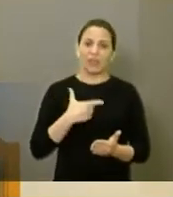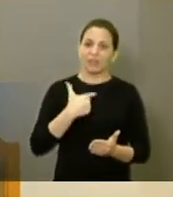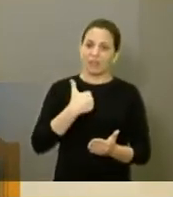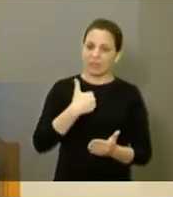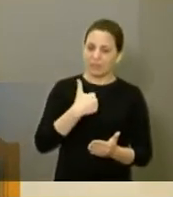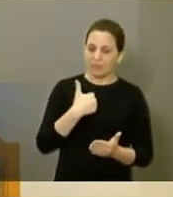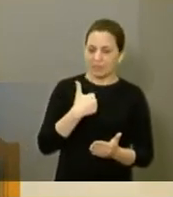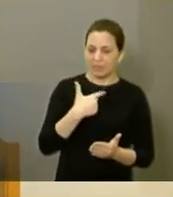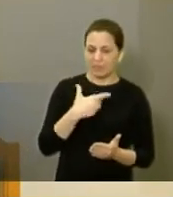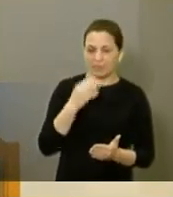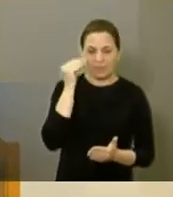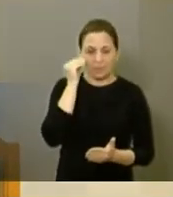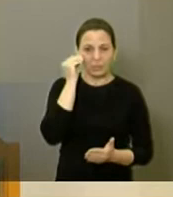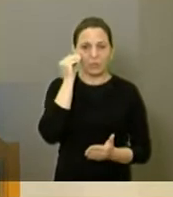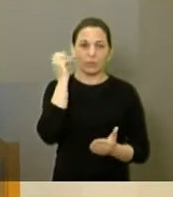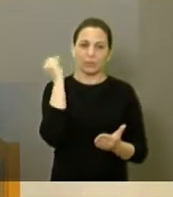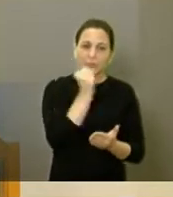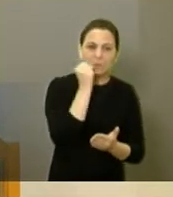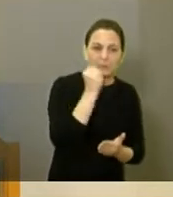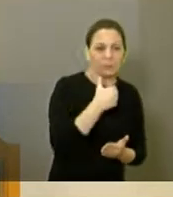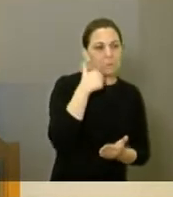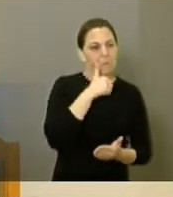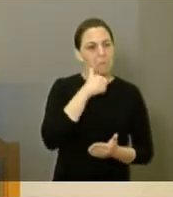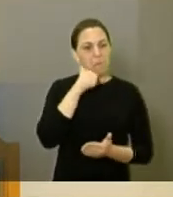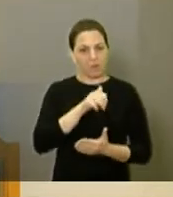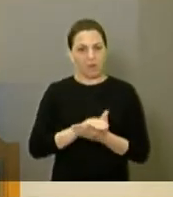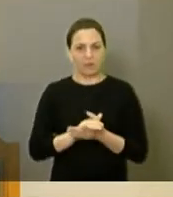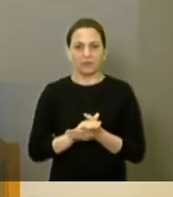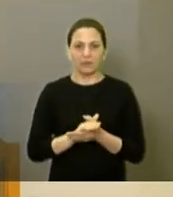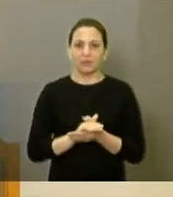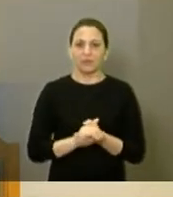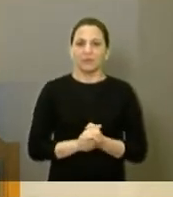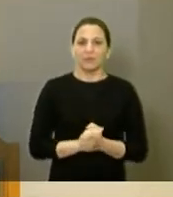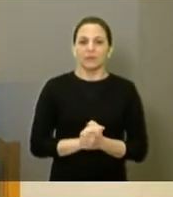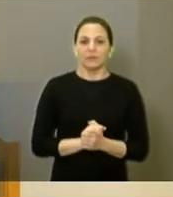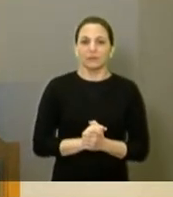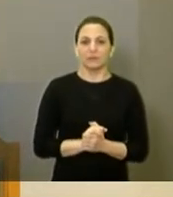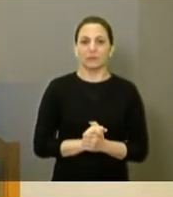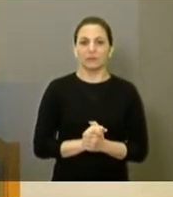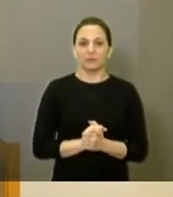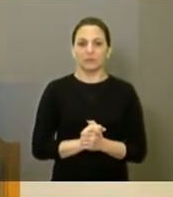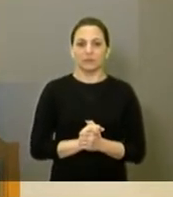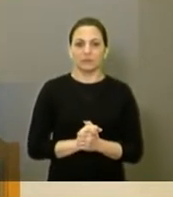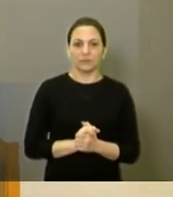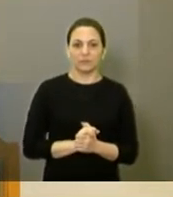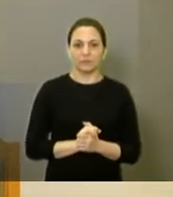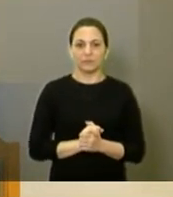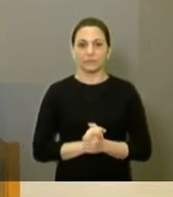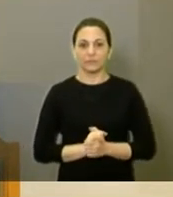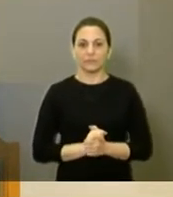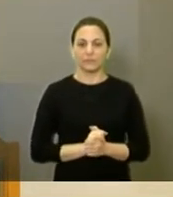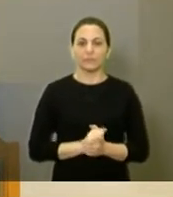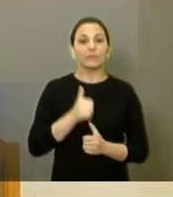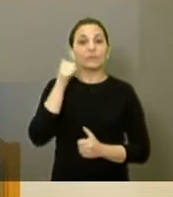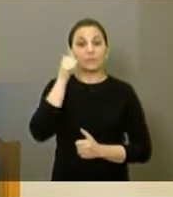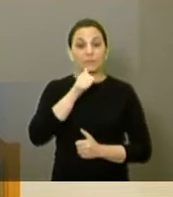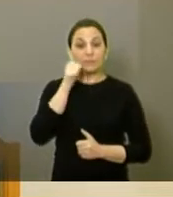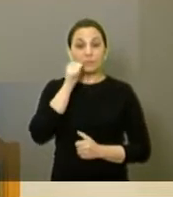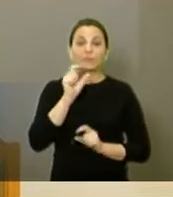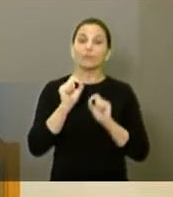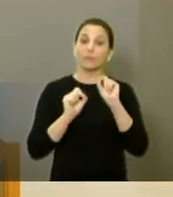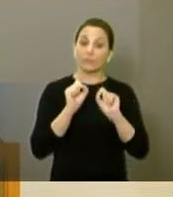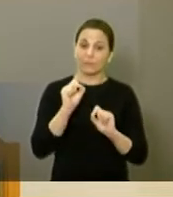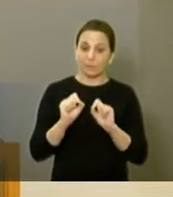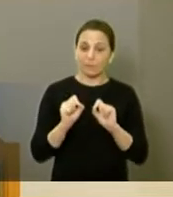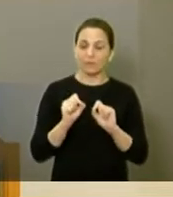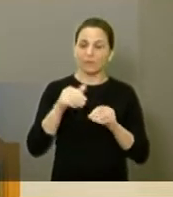contra as mulheres então fica o registro e falando sobre mulheres mas agora entrando nas